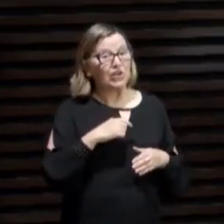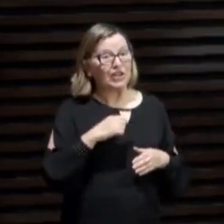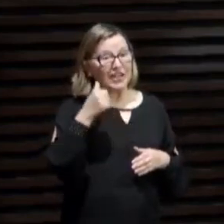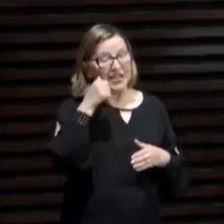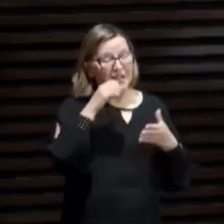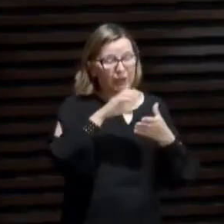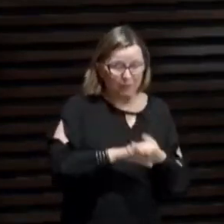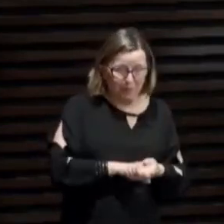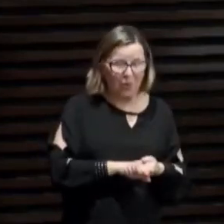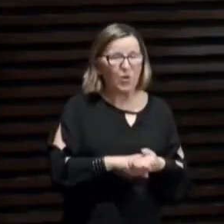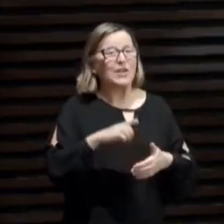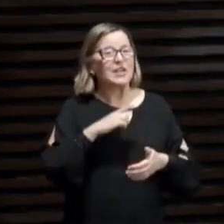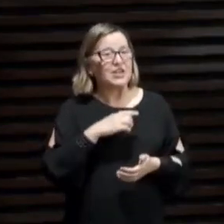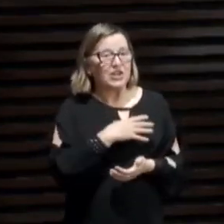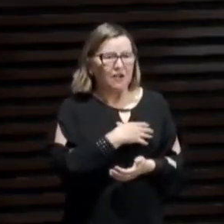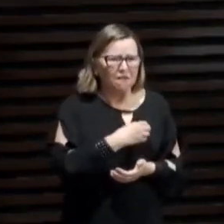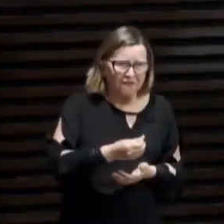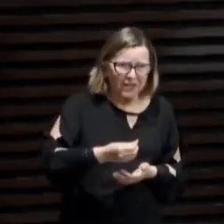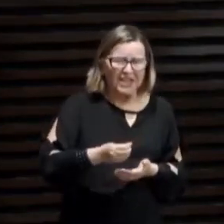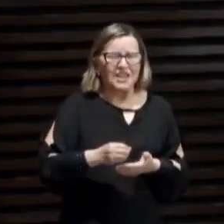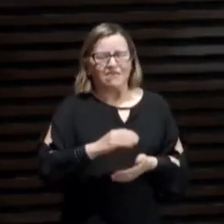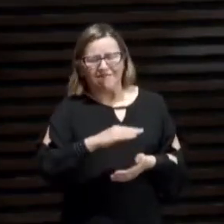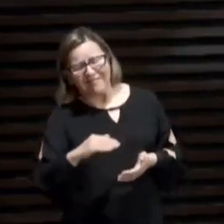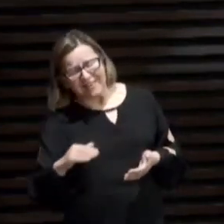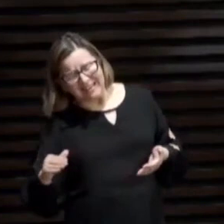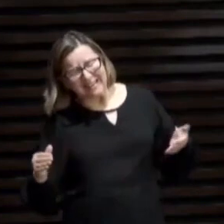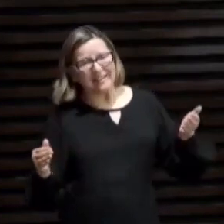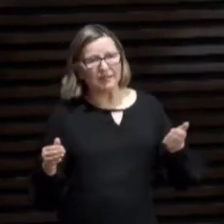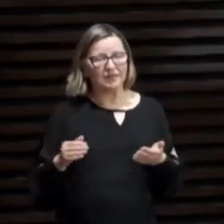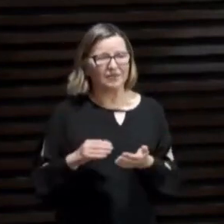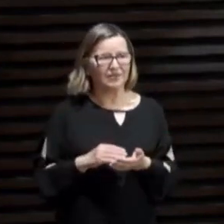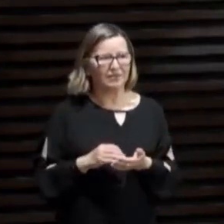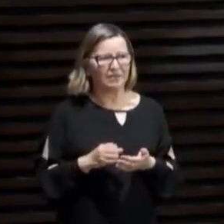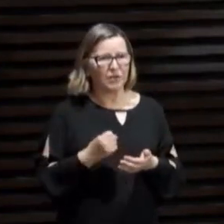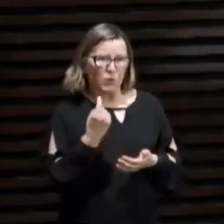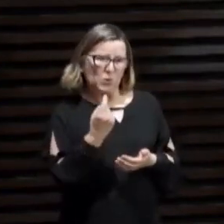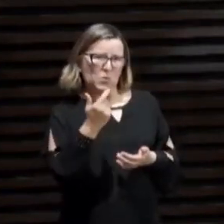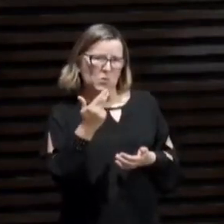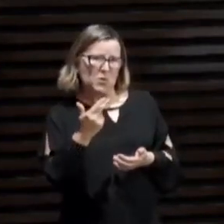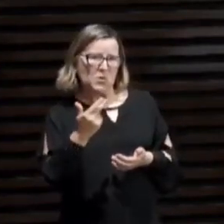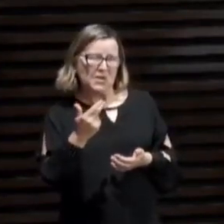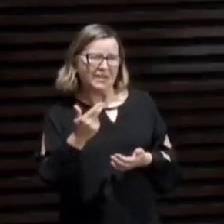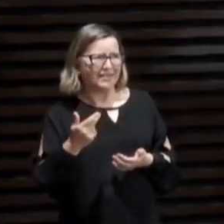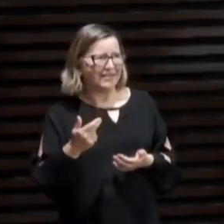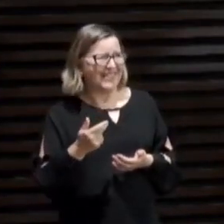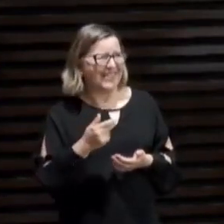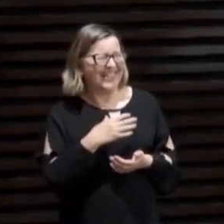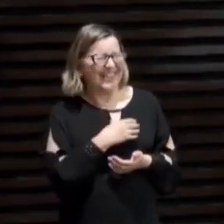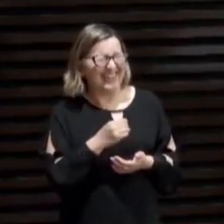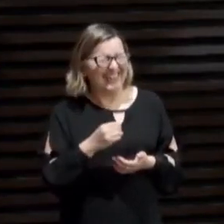mulher, 1.200.000. Fora a criança. Um filho, 2 filhos. Se fosse o Mizobuti, já lascava que é